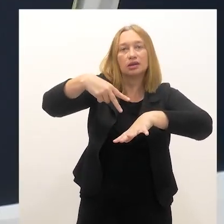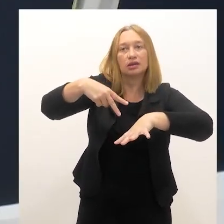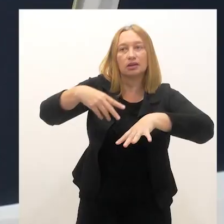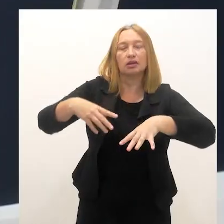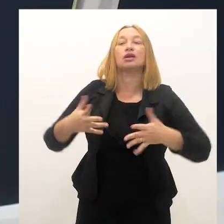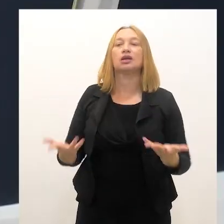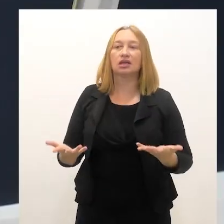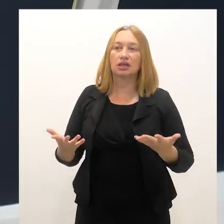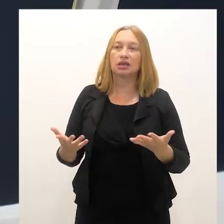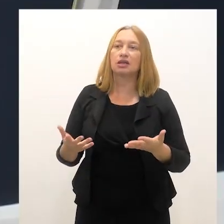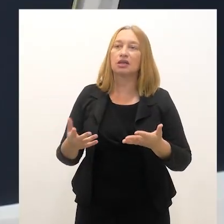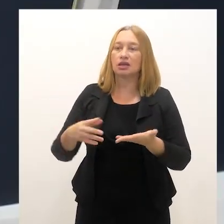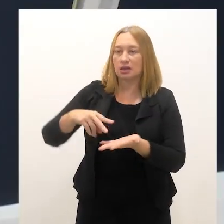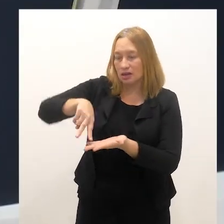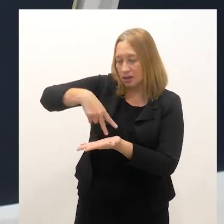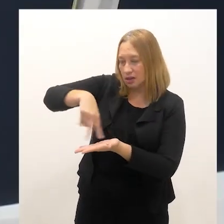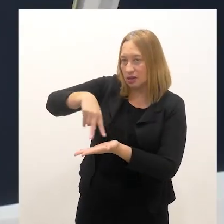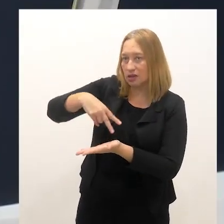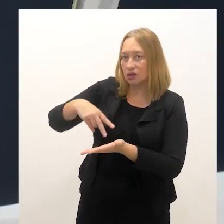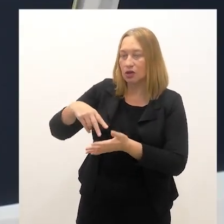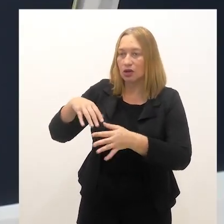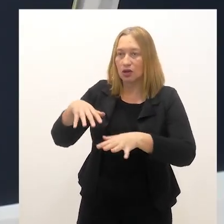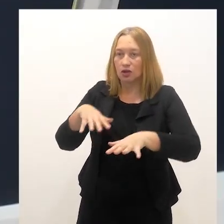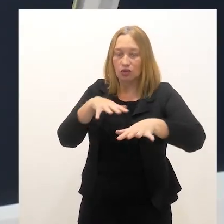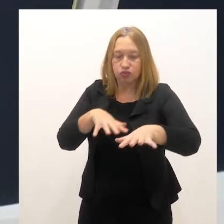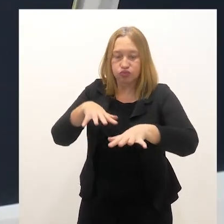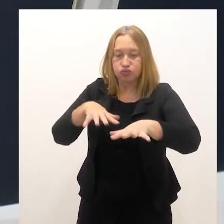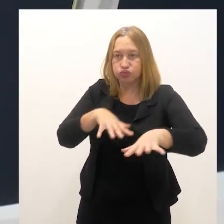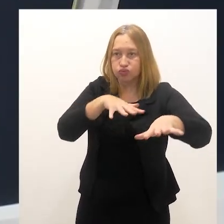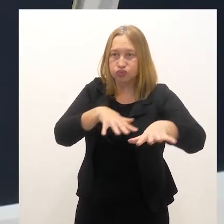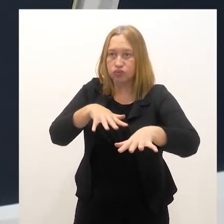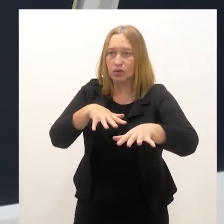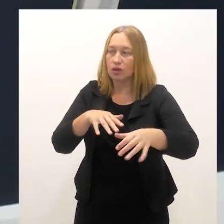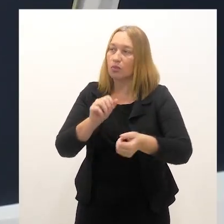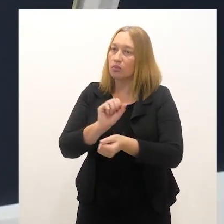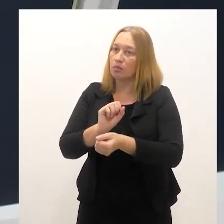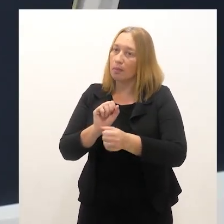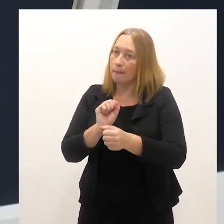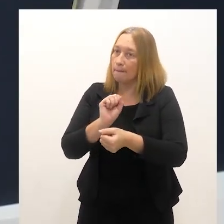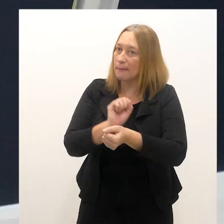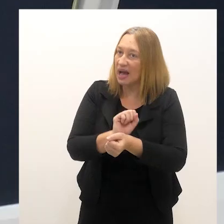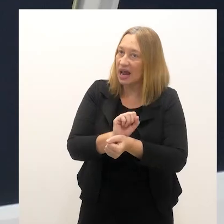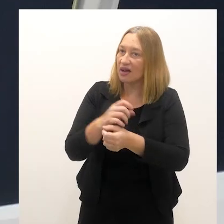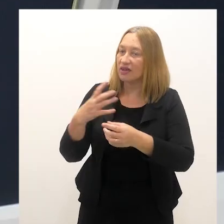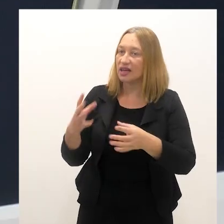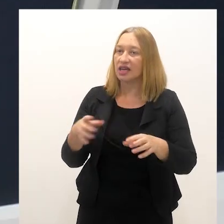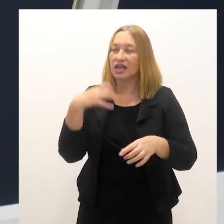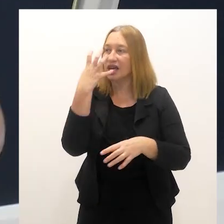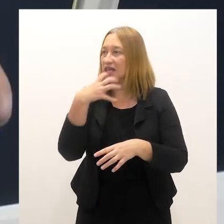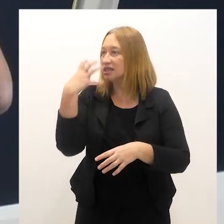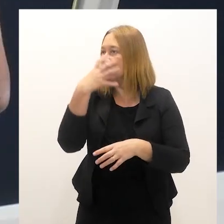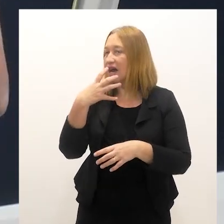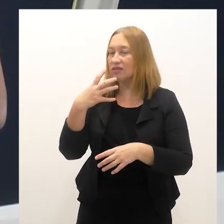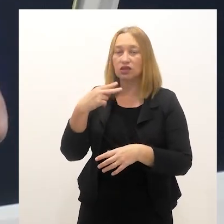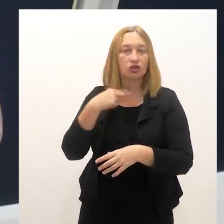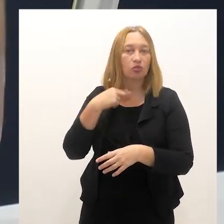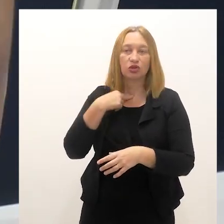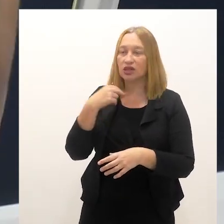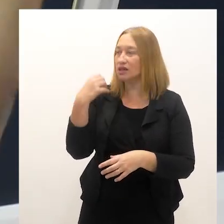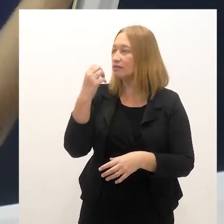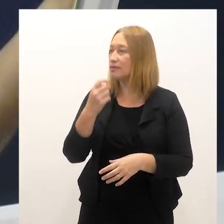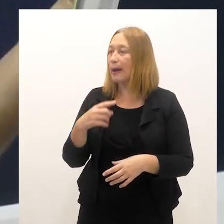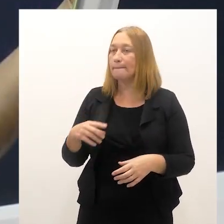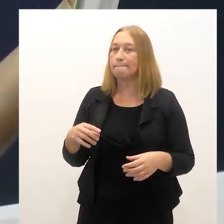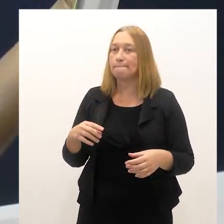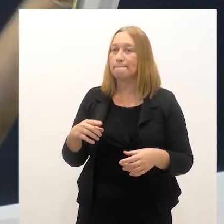E lidar com isso, fazer a coreografia, o carro andando, aí tinha horas que parava, aí cantava o samba, porque não podia deixar